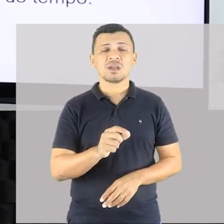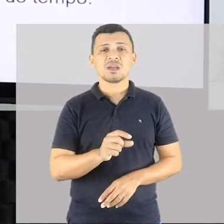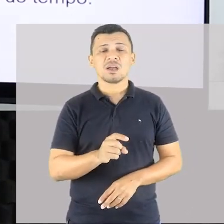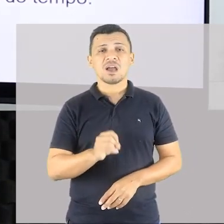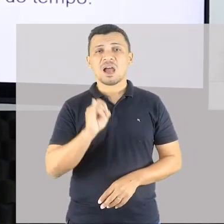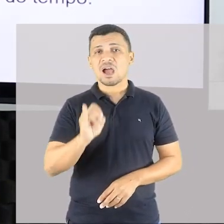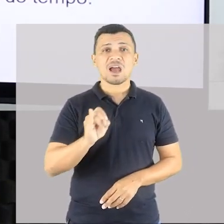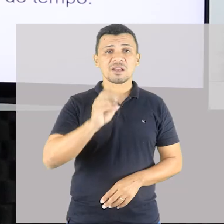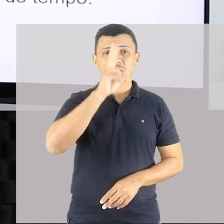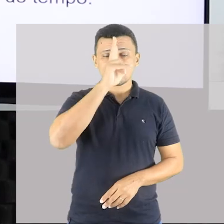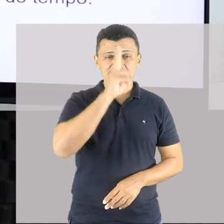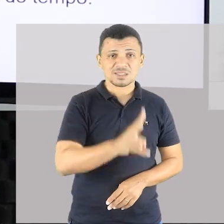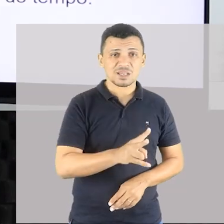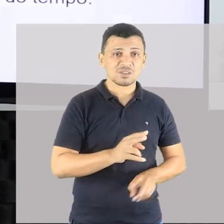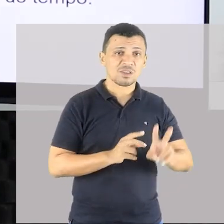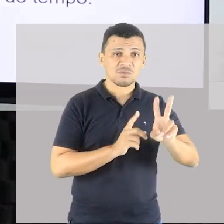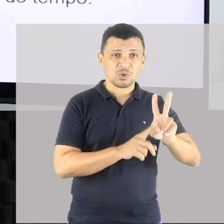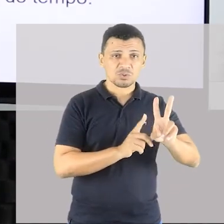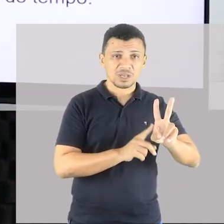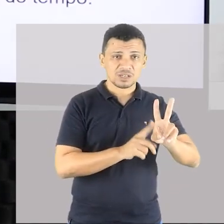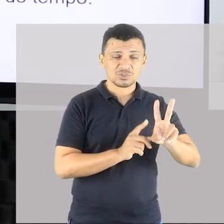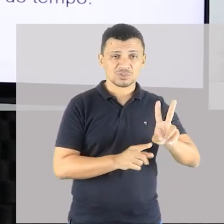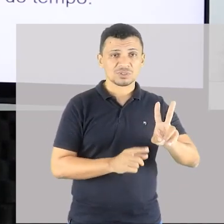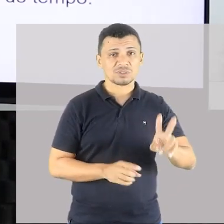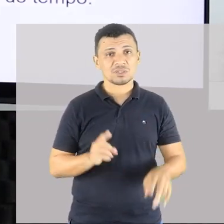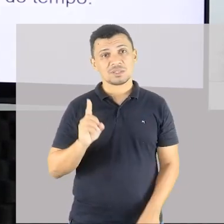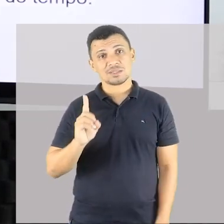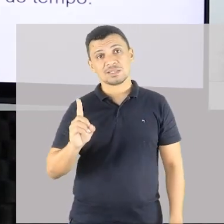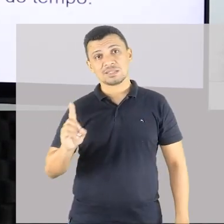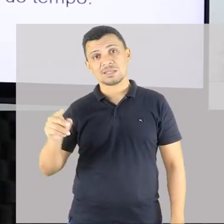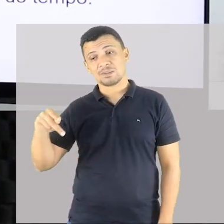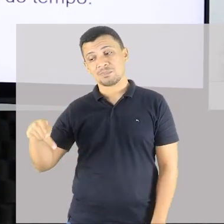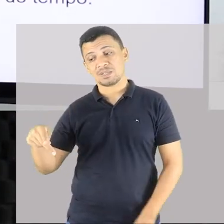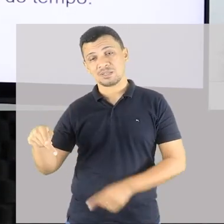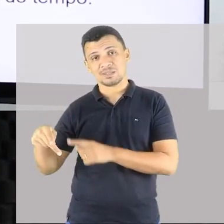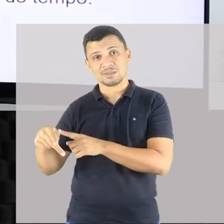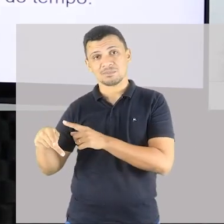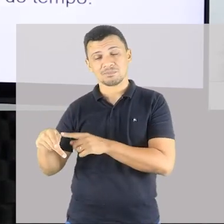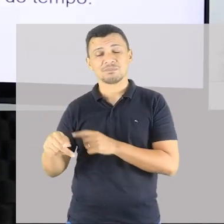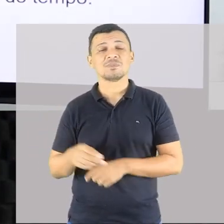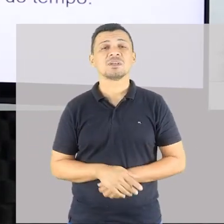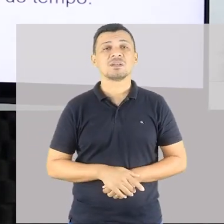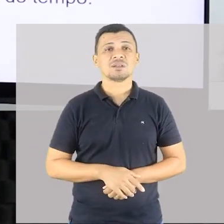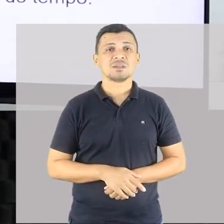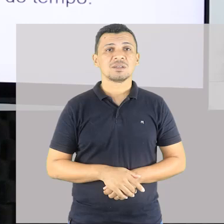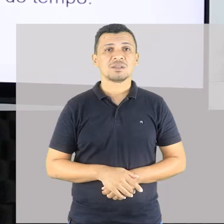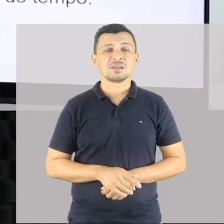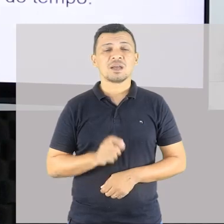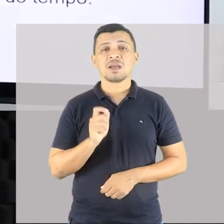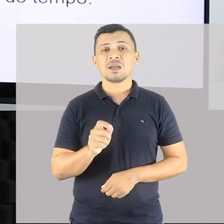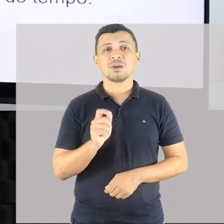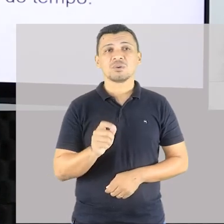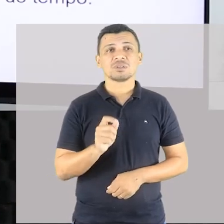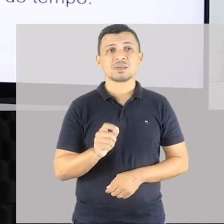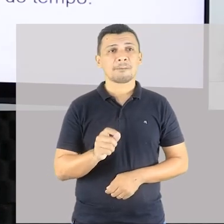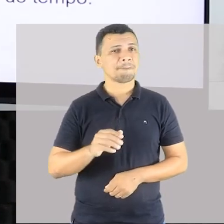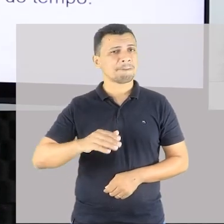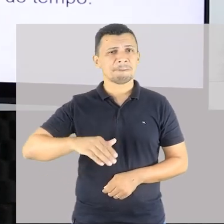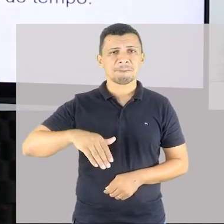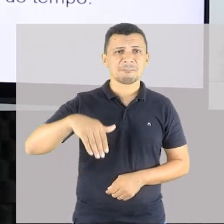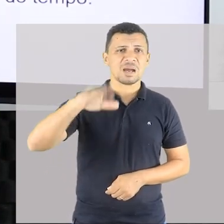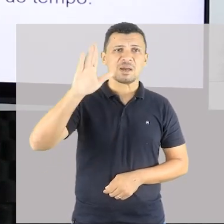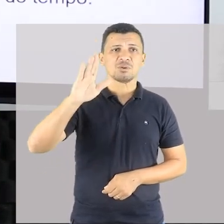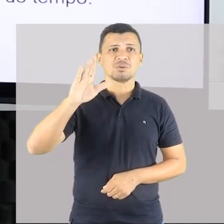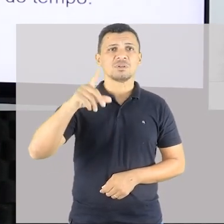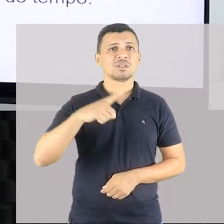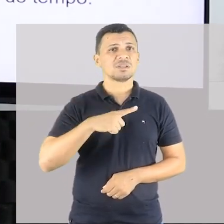da voltagem, da DDP, da tensão elétrica, é cada vez maior